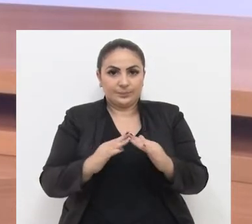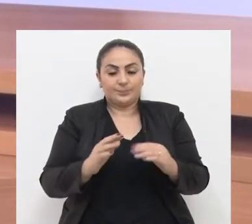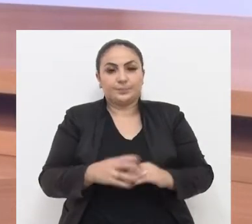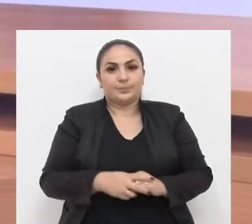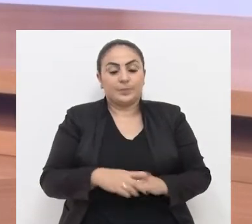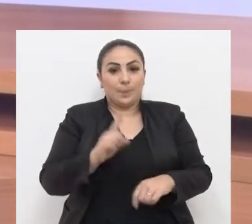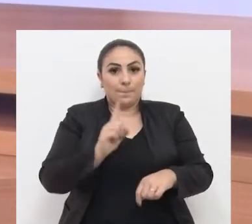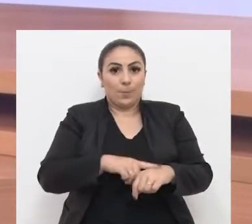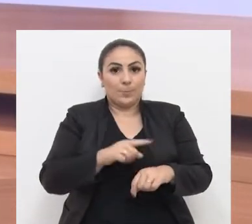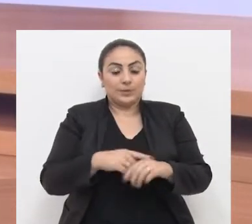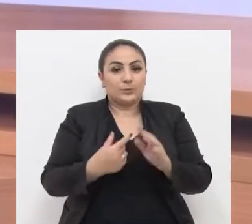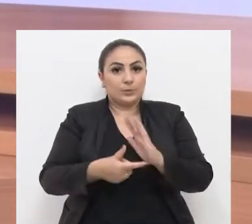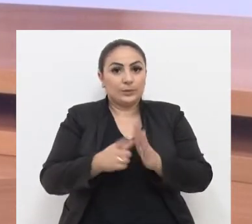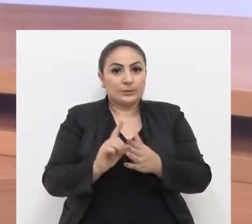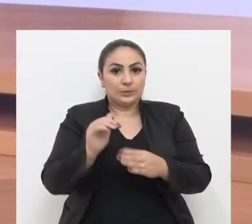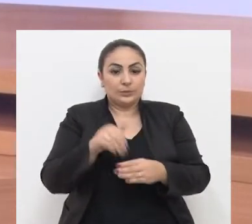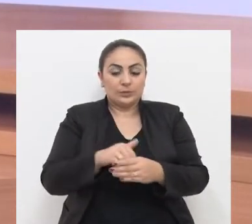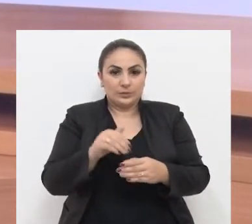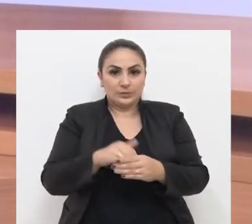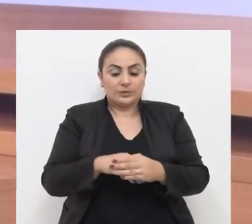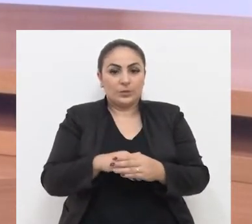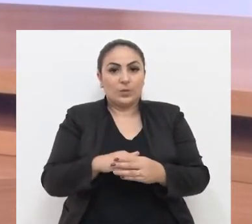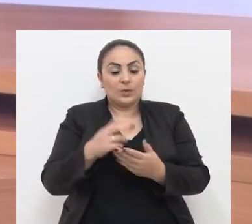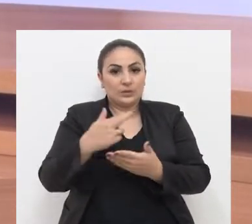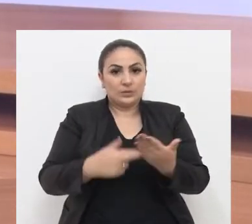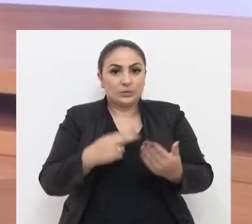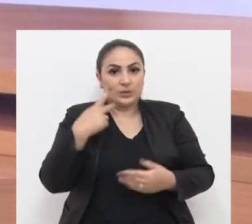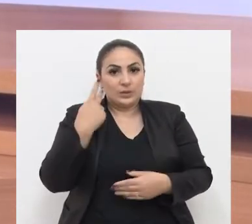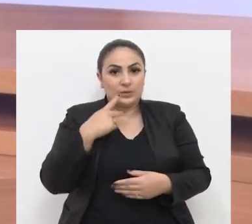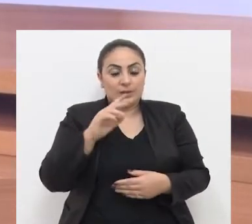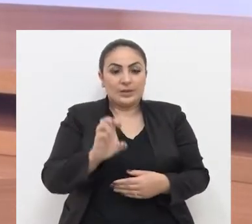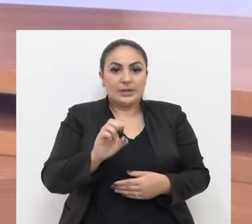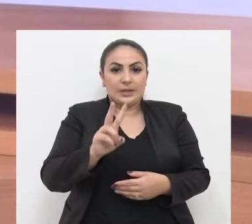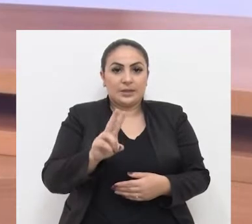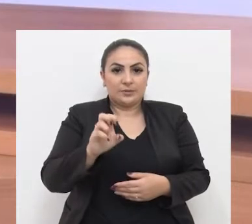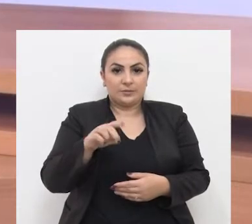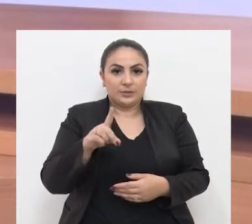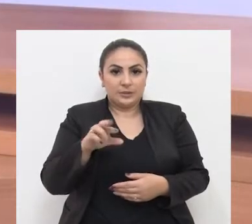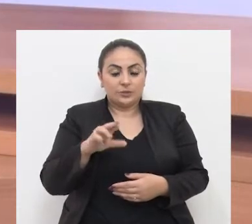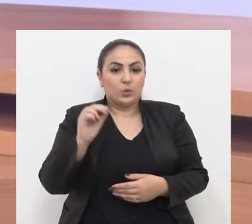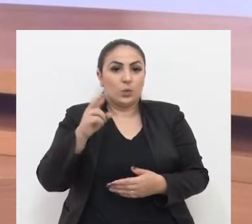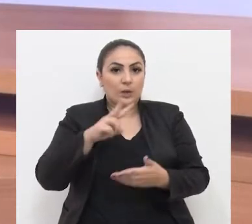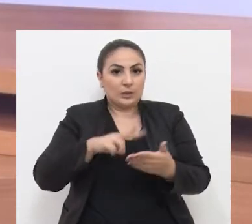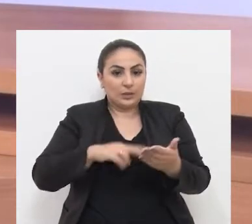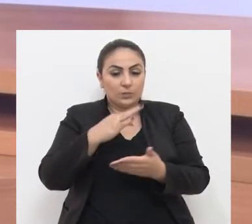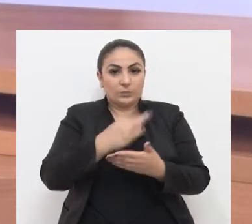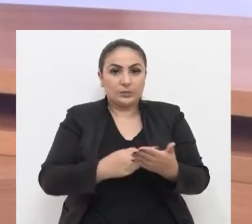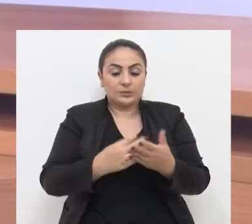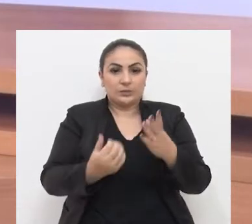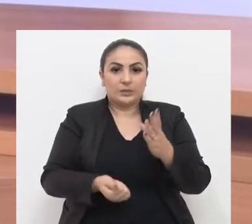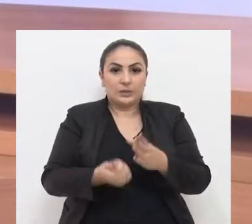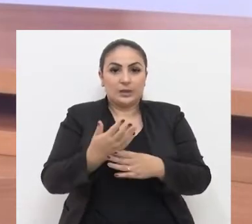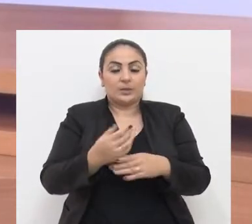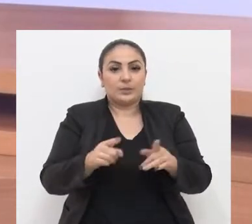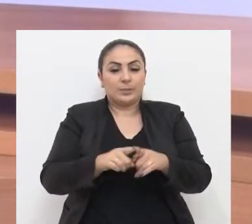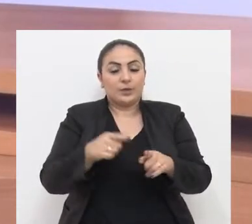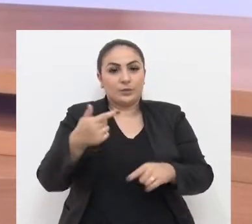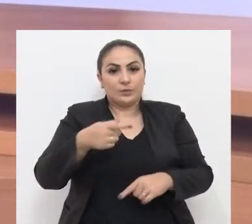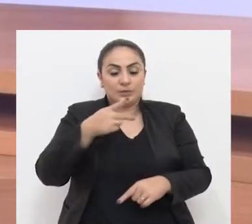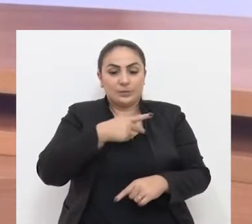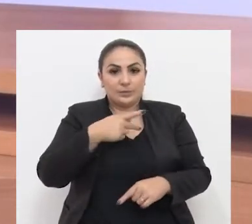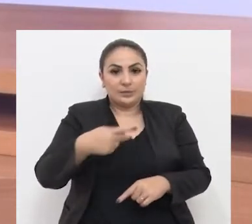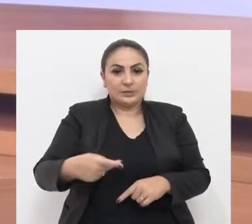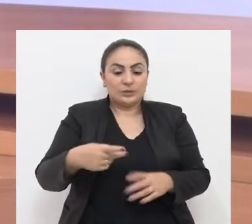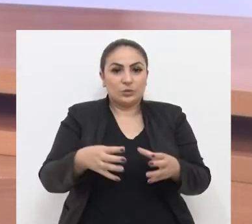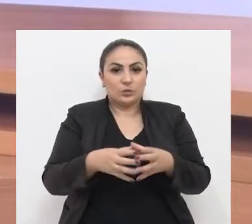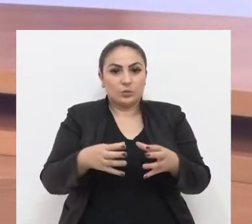Fundiárias. Momentos antes da votação, o relator vereador Evandro Meirelles leu o texto elaborado e o